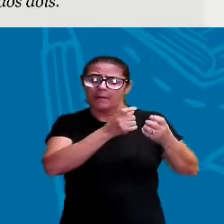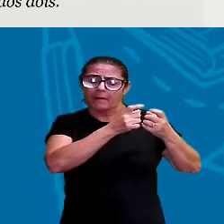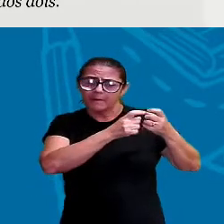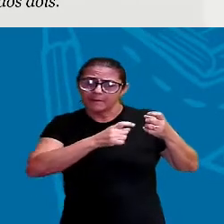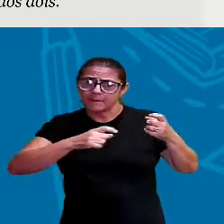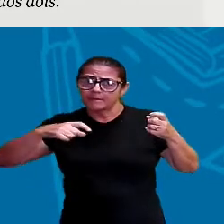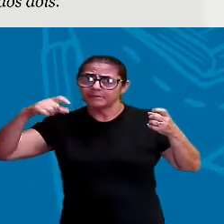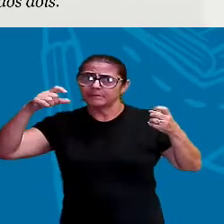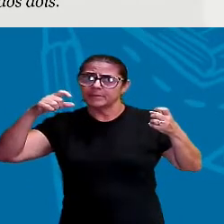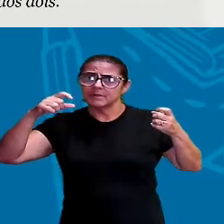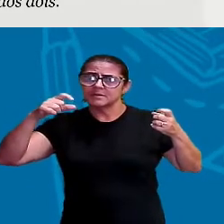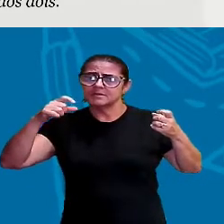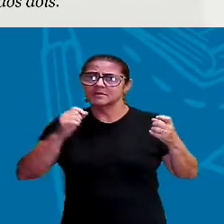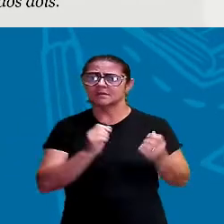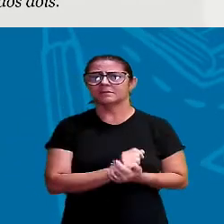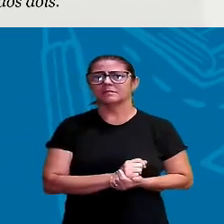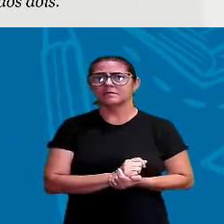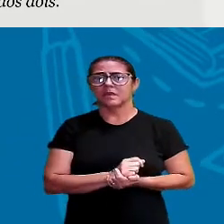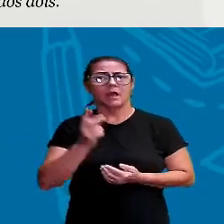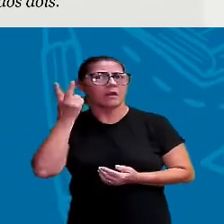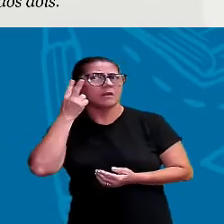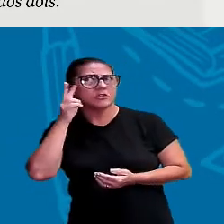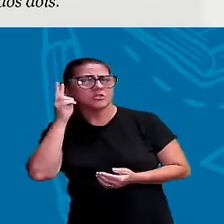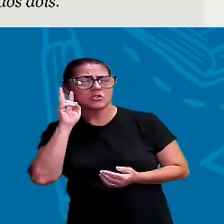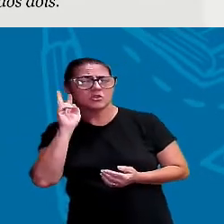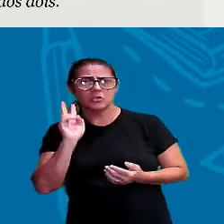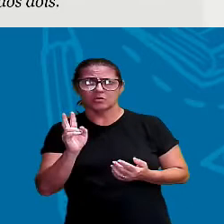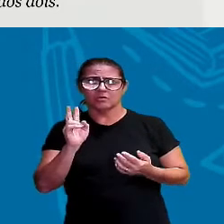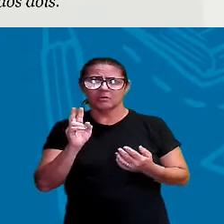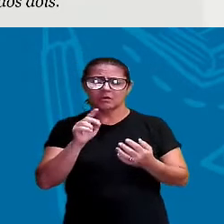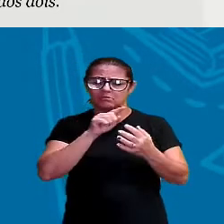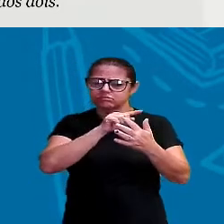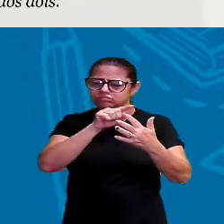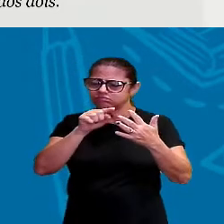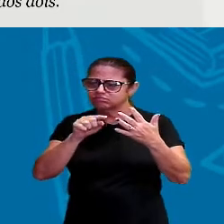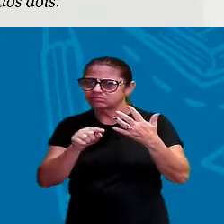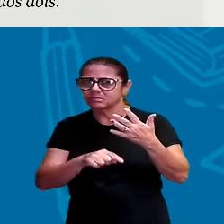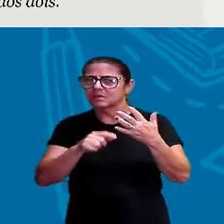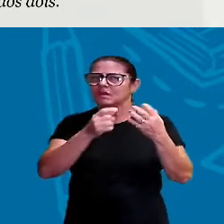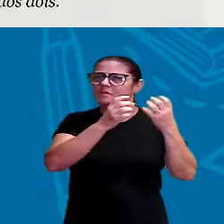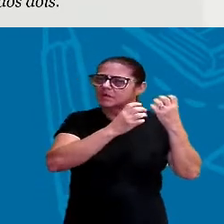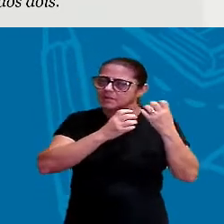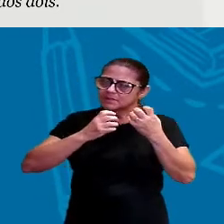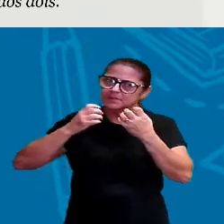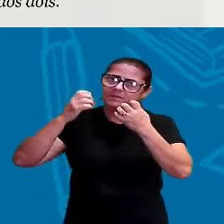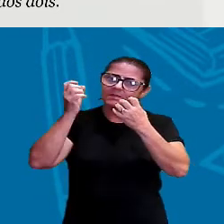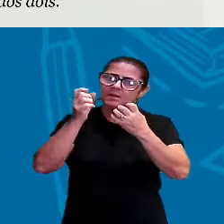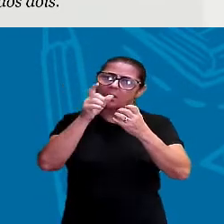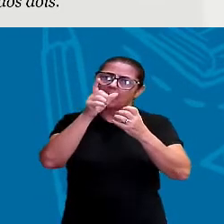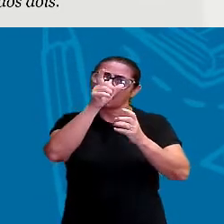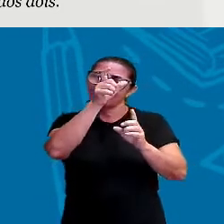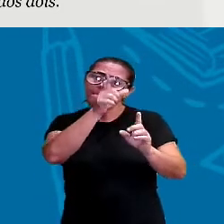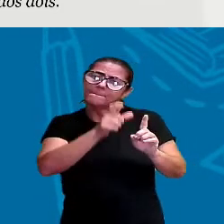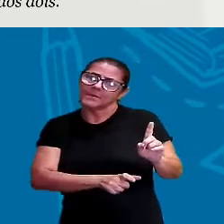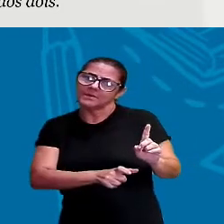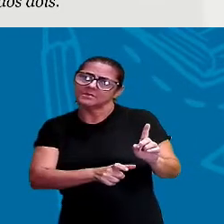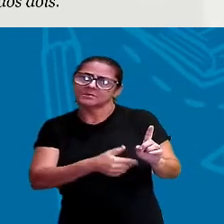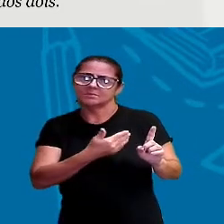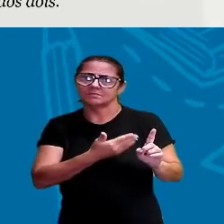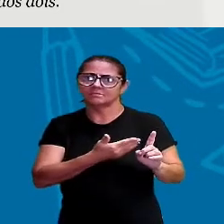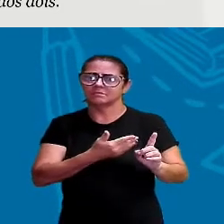a história vai ser em torno dessa melancia e de alguns componentes que aparecerão no primeiro